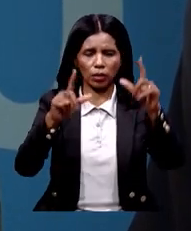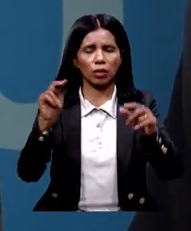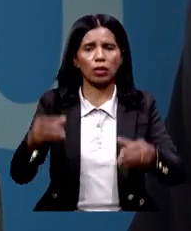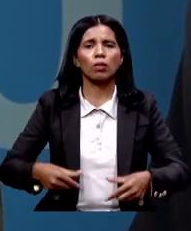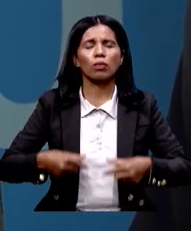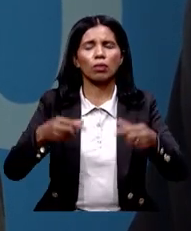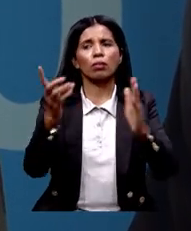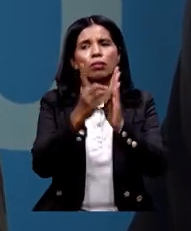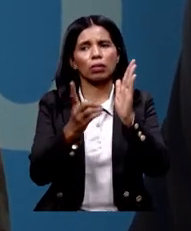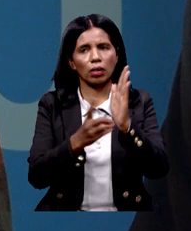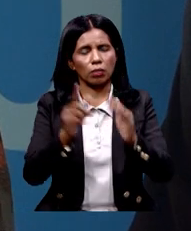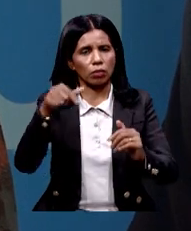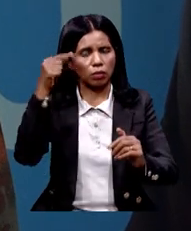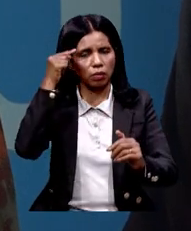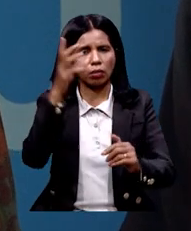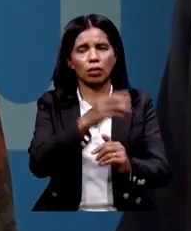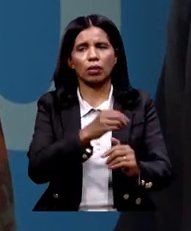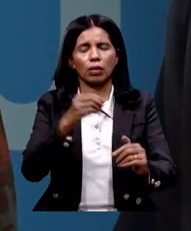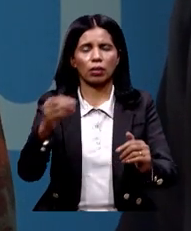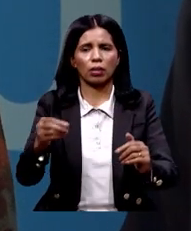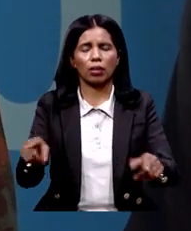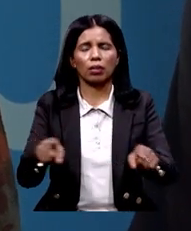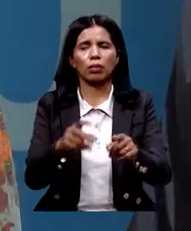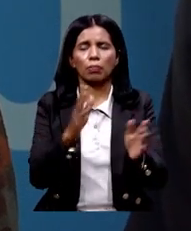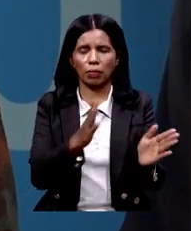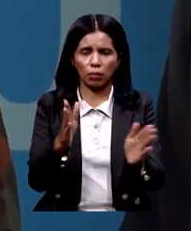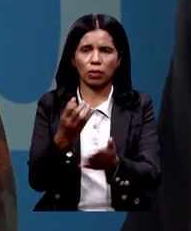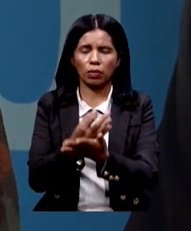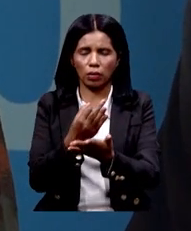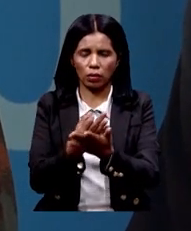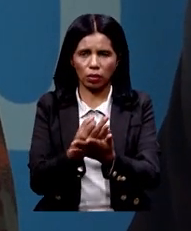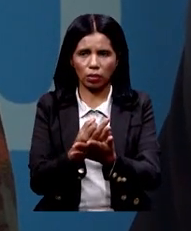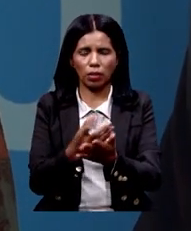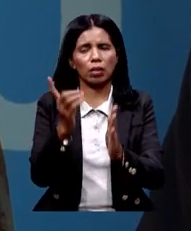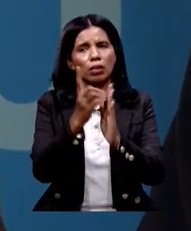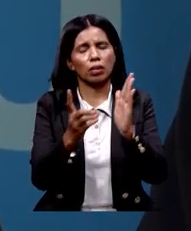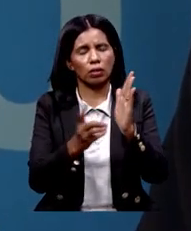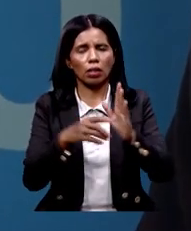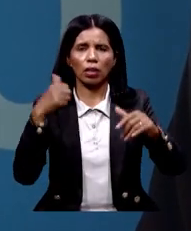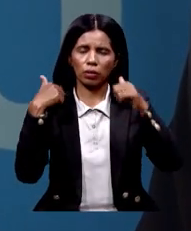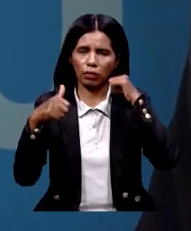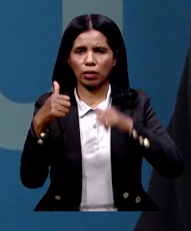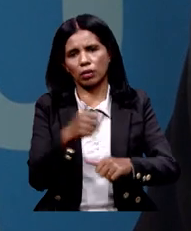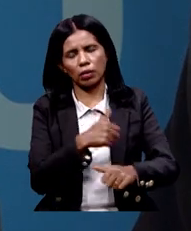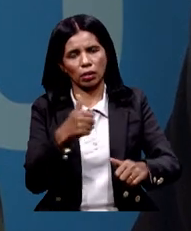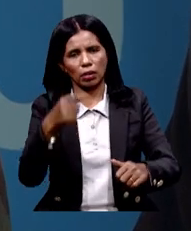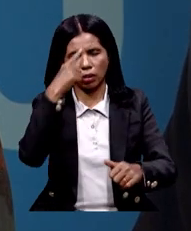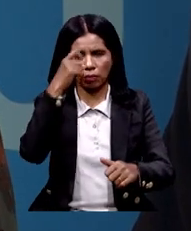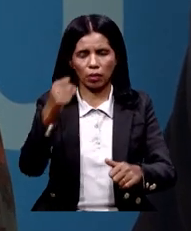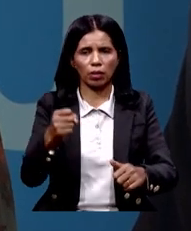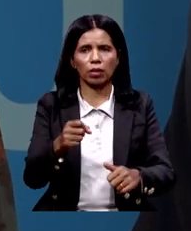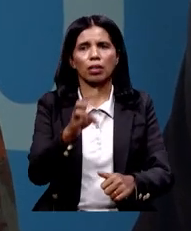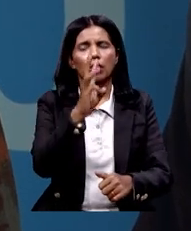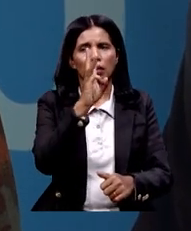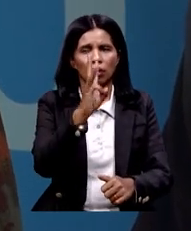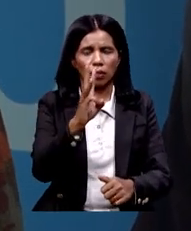fornese dados ba governo. Internus ba para sang orsamento nomos dados ba atividade sira selok. Tambah ne WFP